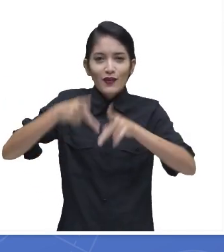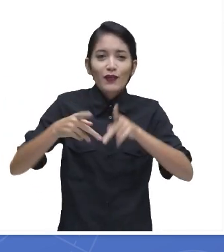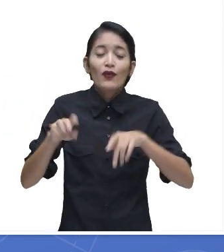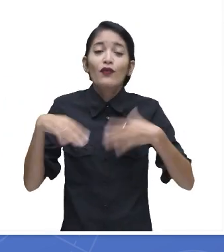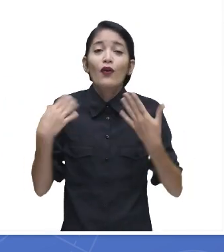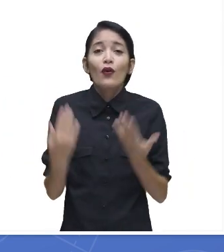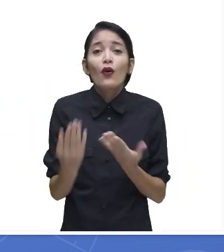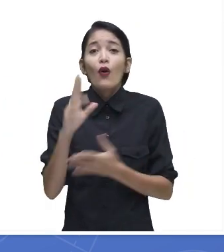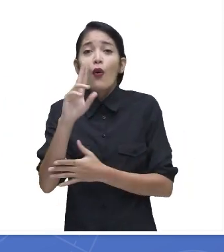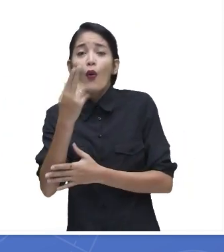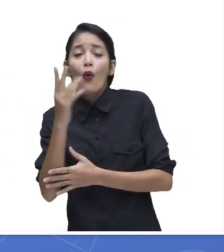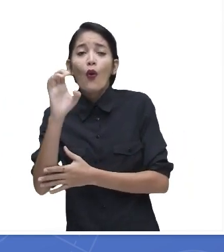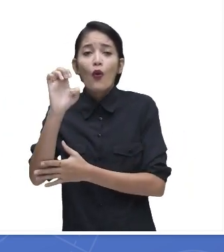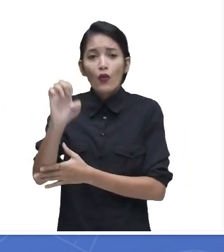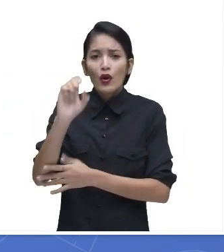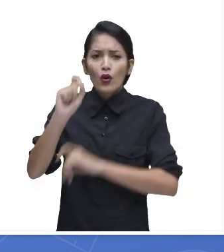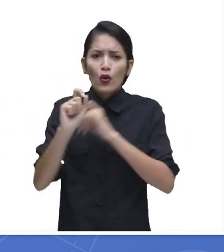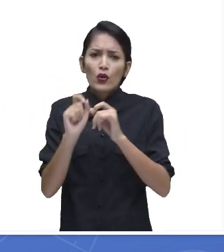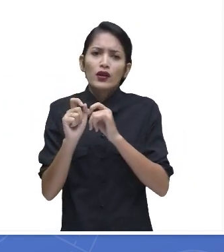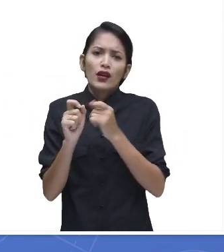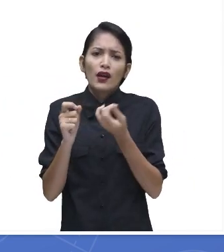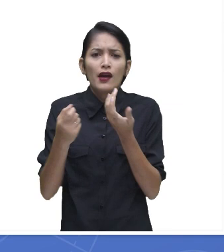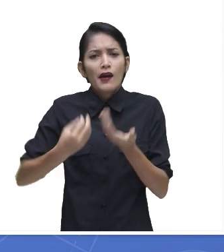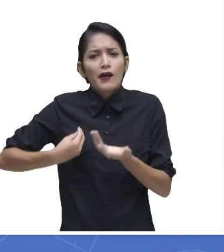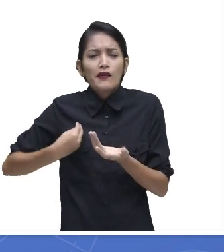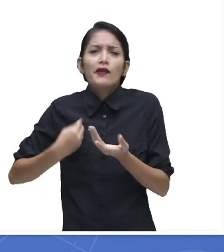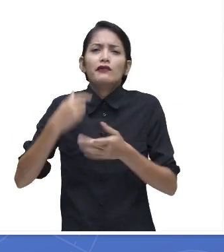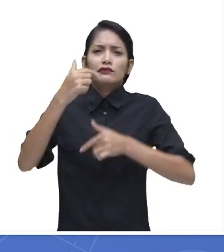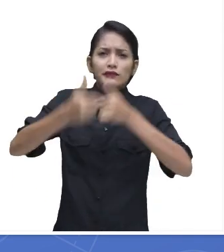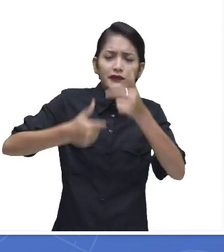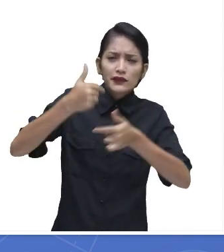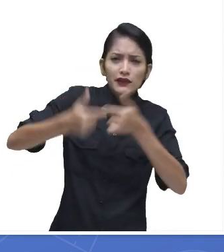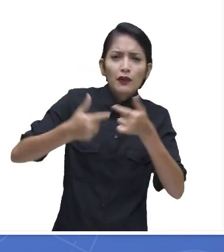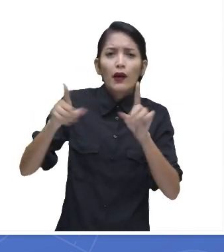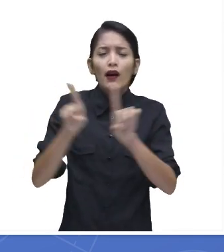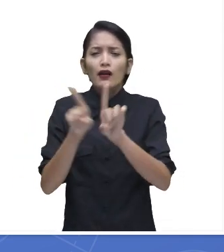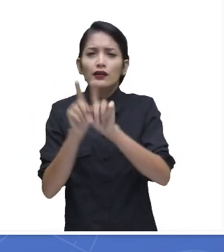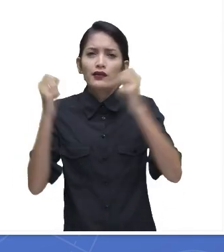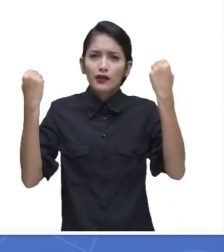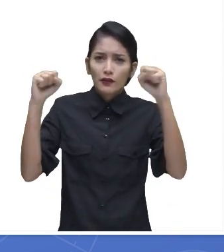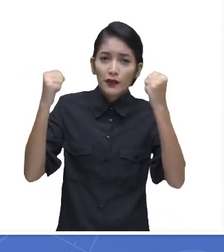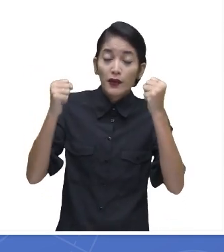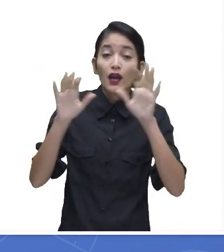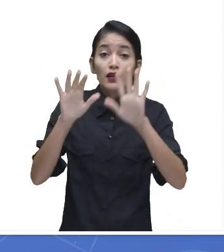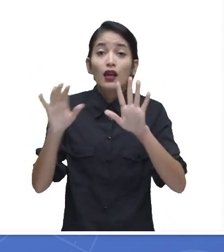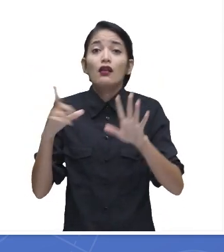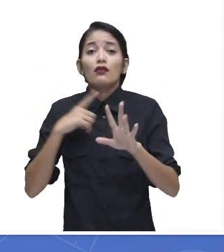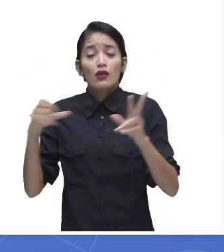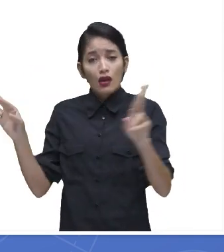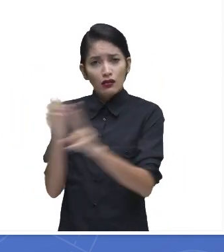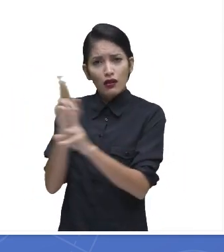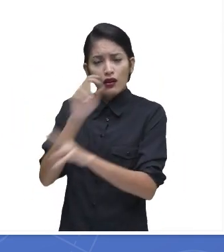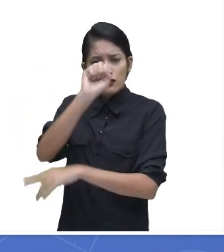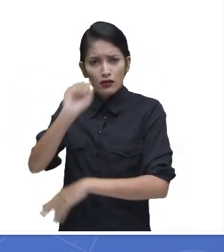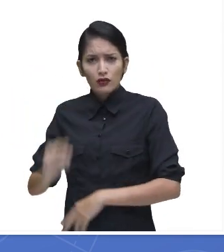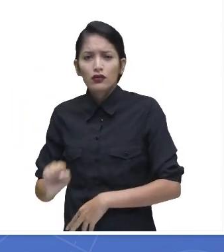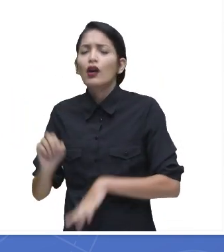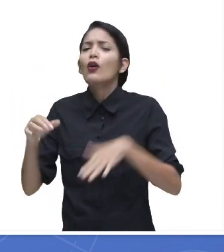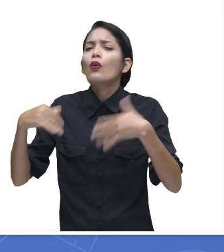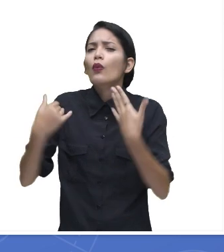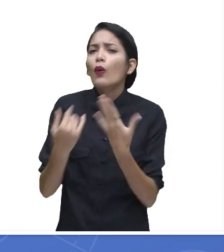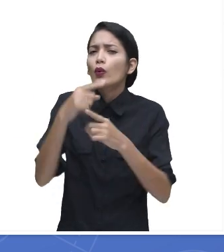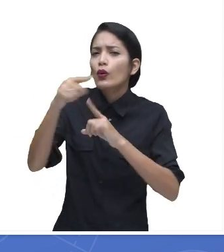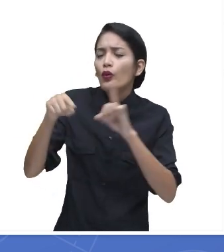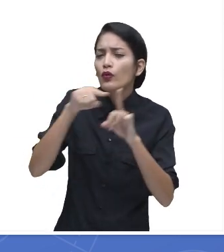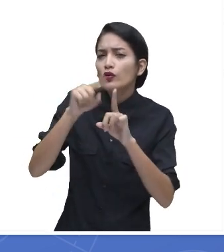pela maior presença de indústrias e empregos. Está relacionado com a região Sudeste, né? Qual é o motivo aí que faz da região